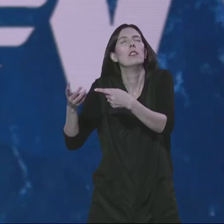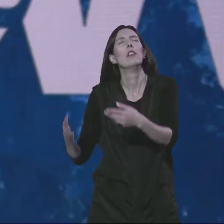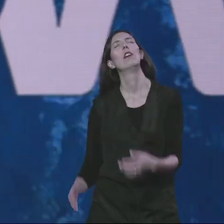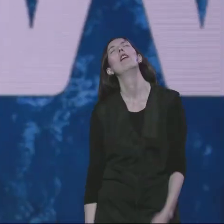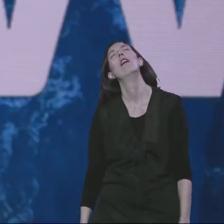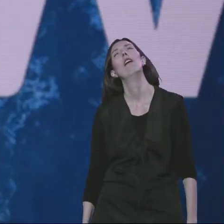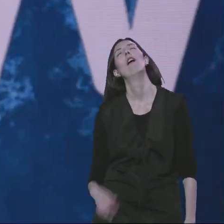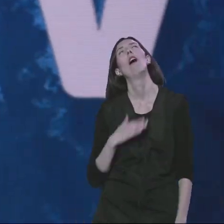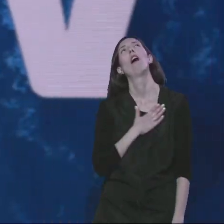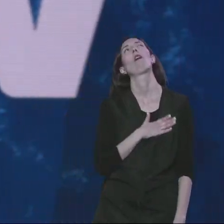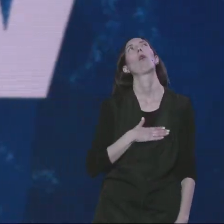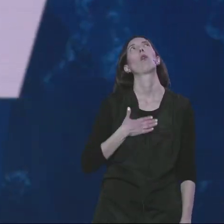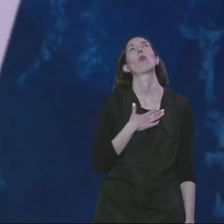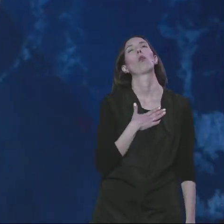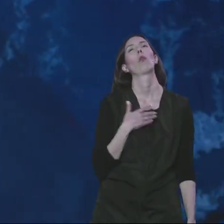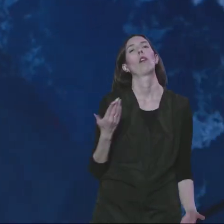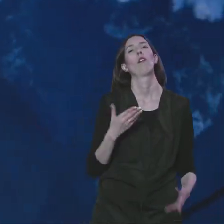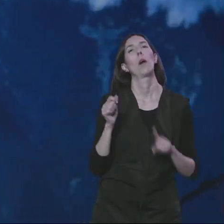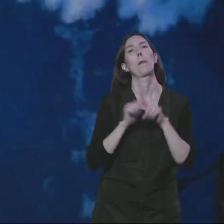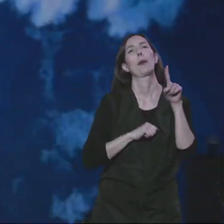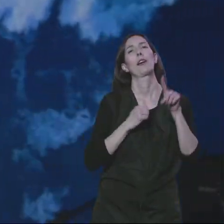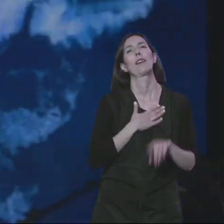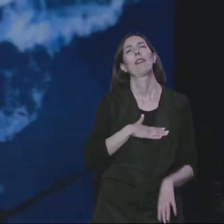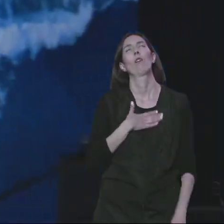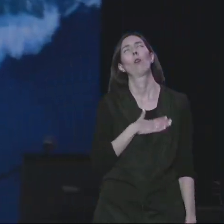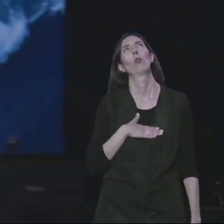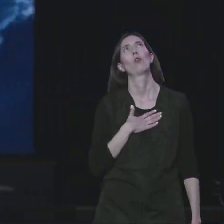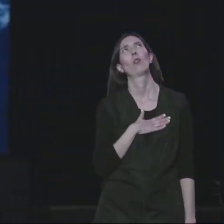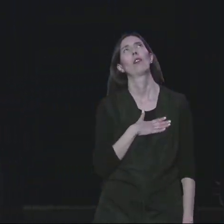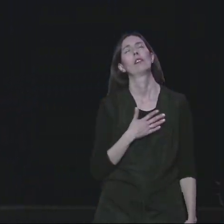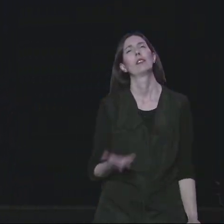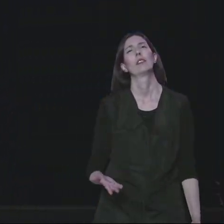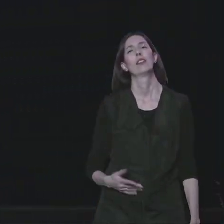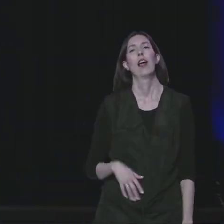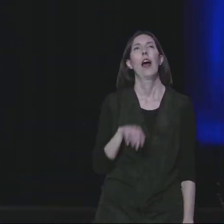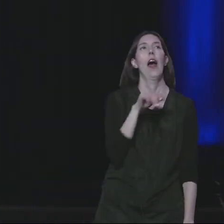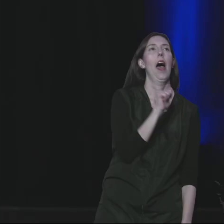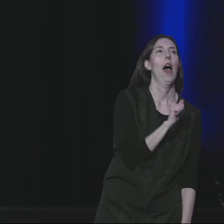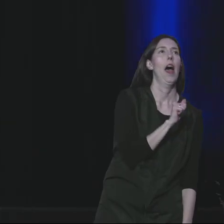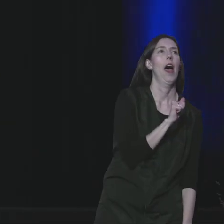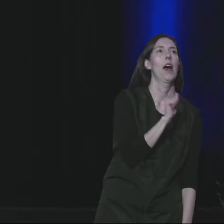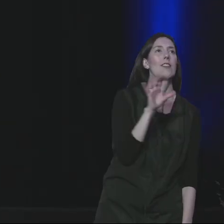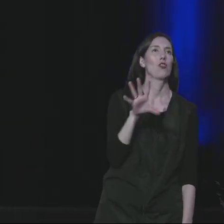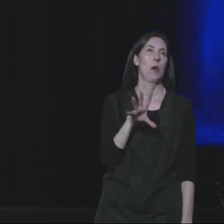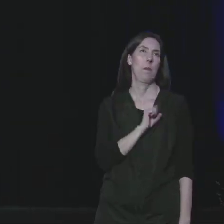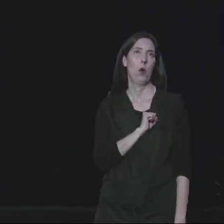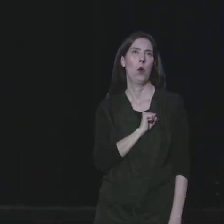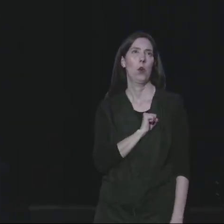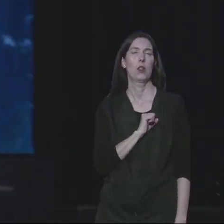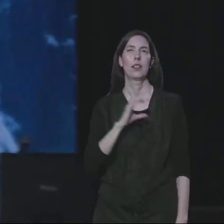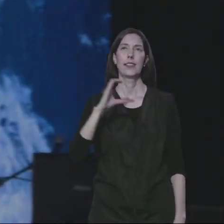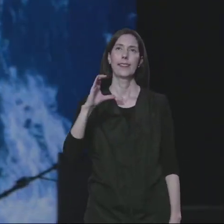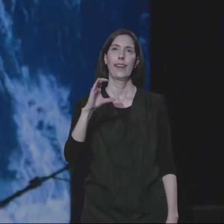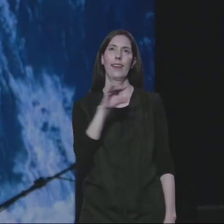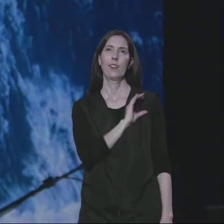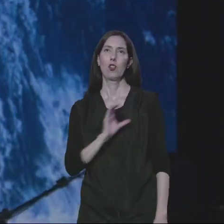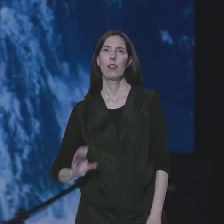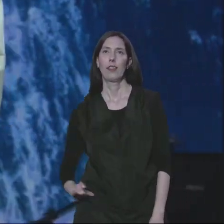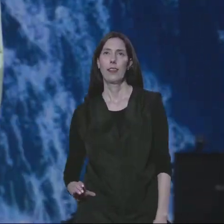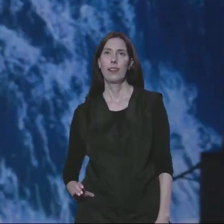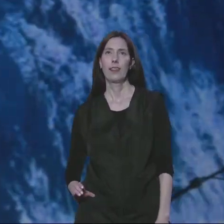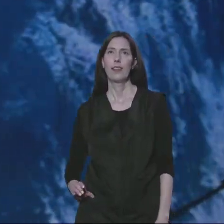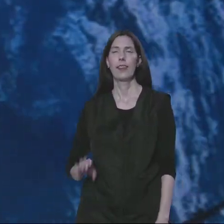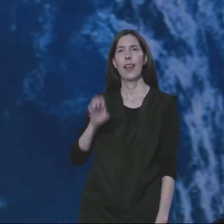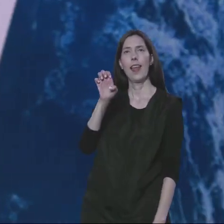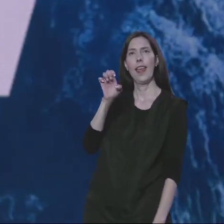Chega em agosto. Na prova é A de amor, C de Cristo,